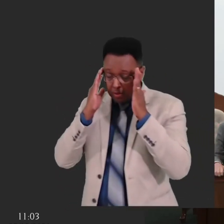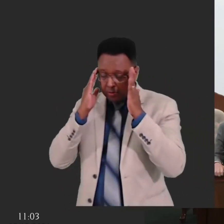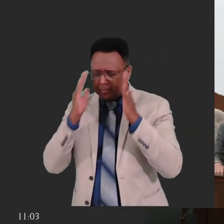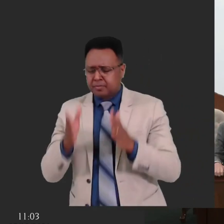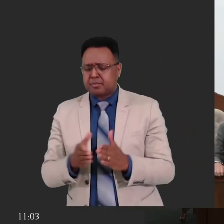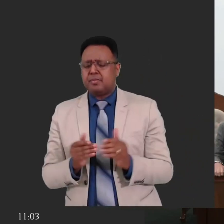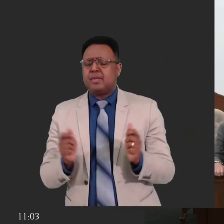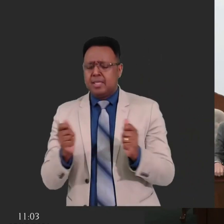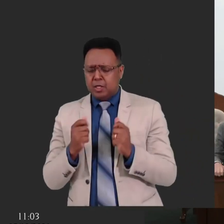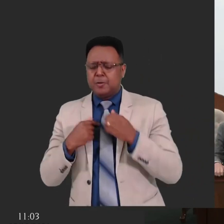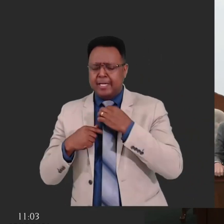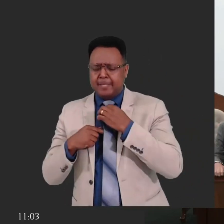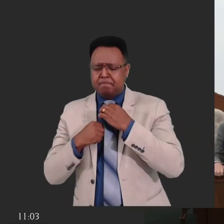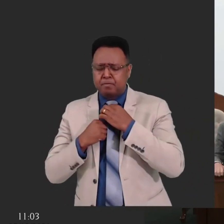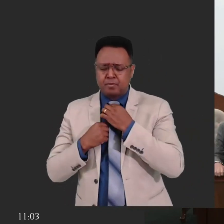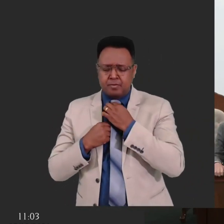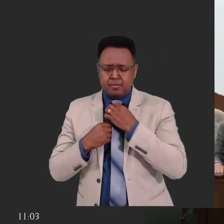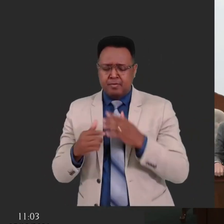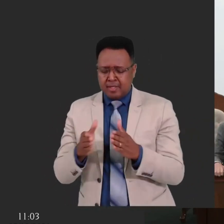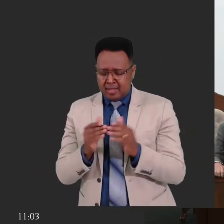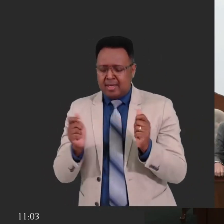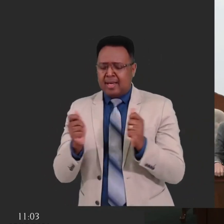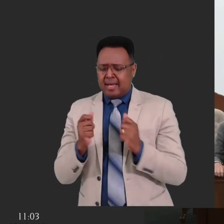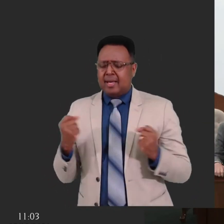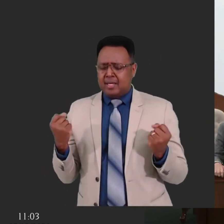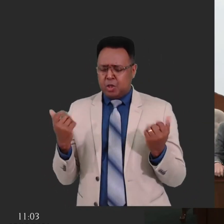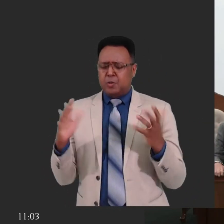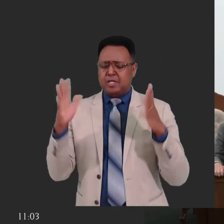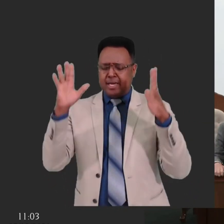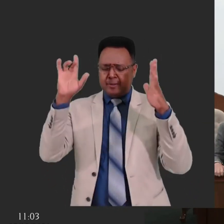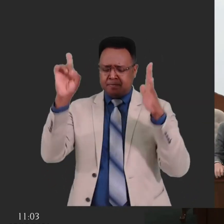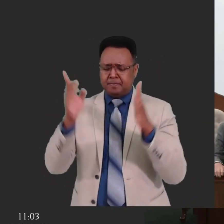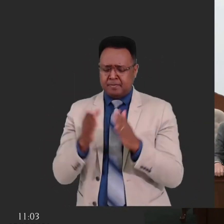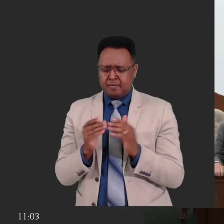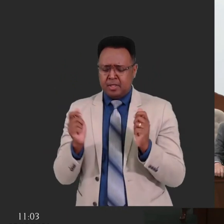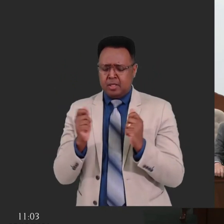Senhor. Glória a Jesus. Glória a